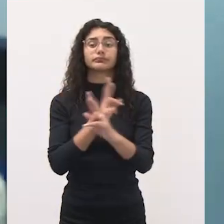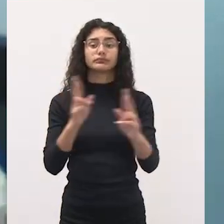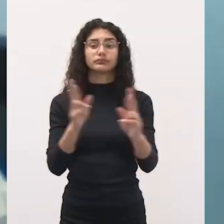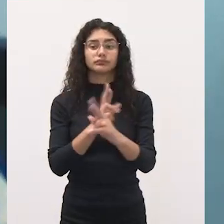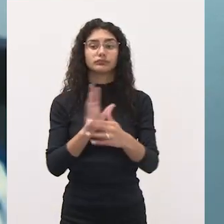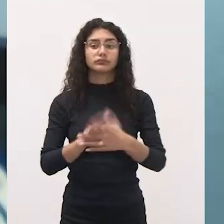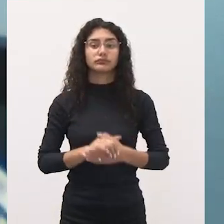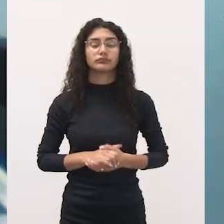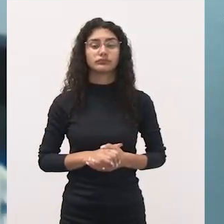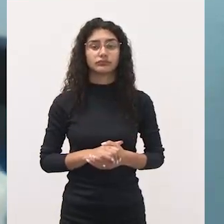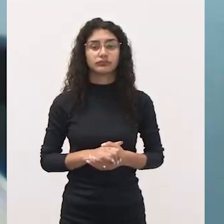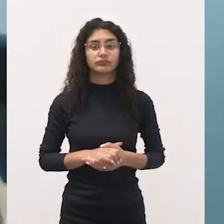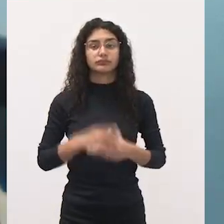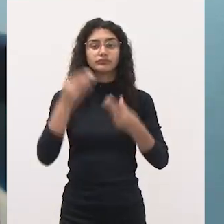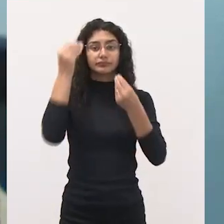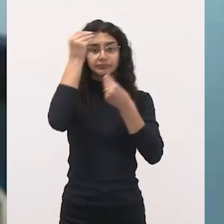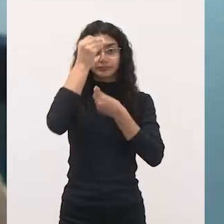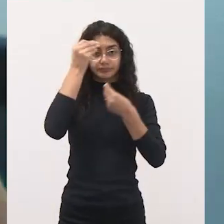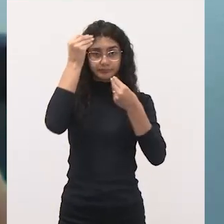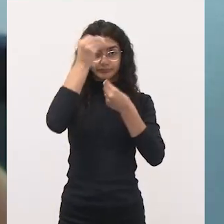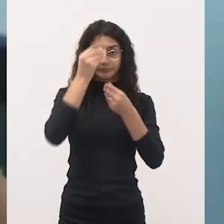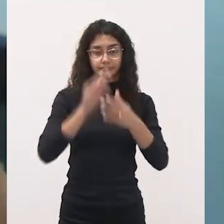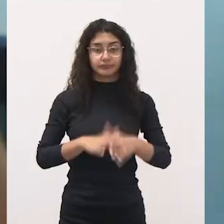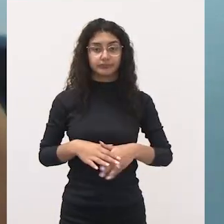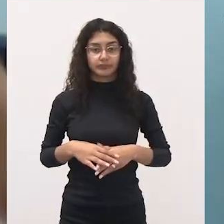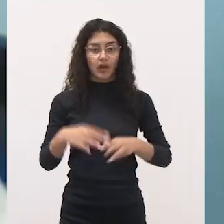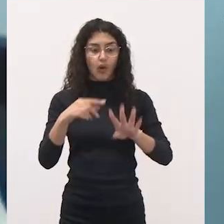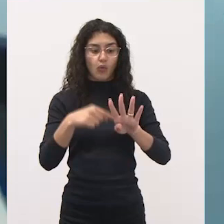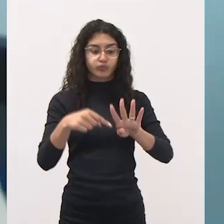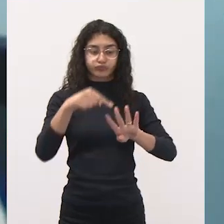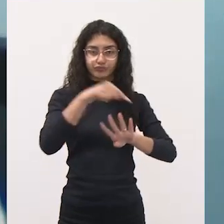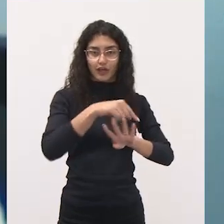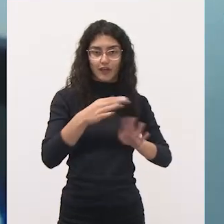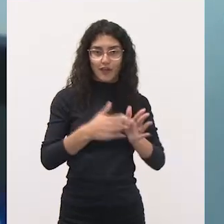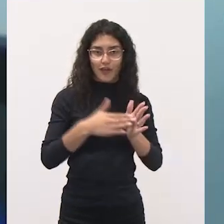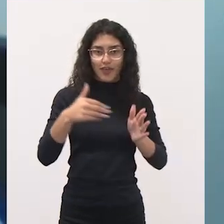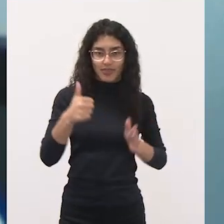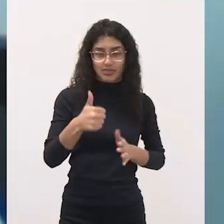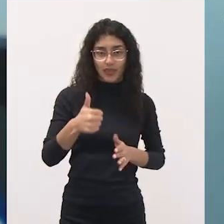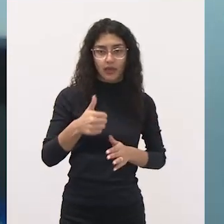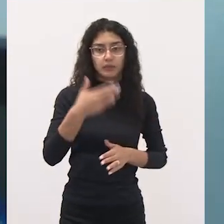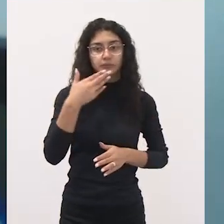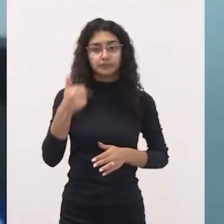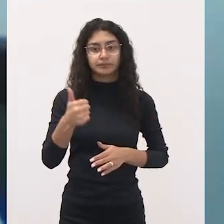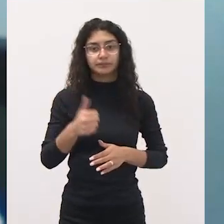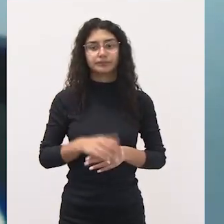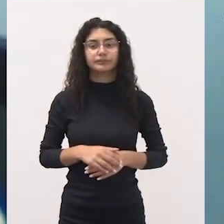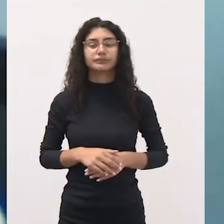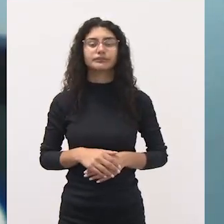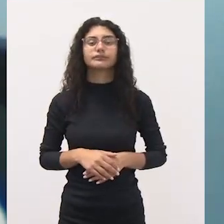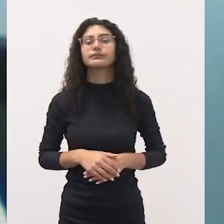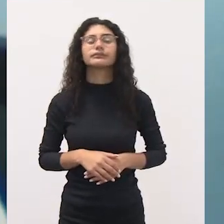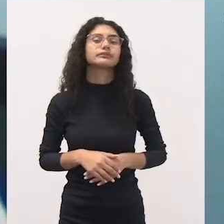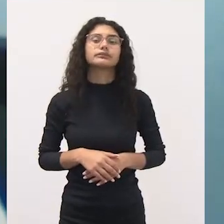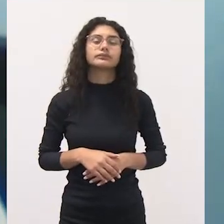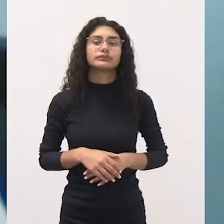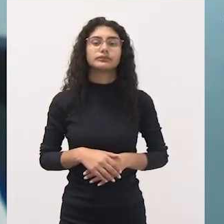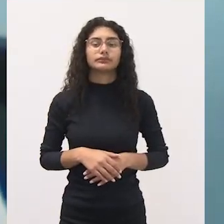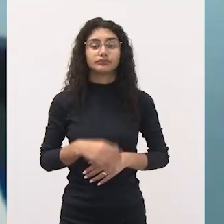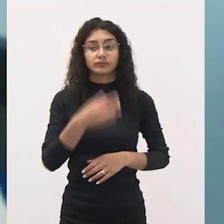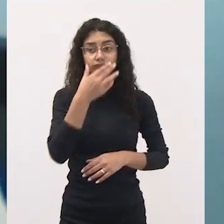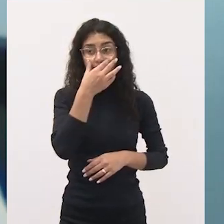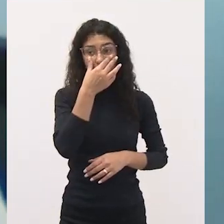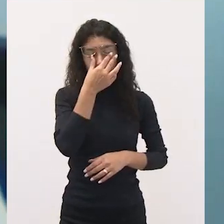relacionamento e sexualidade. Com esses pilares que a Organização Mundial de Saúde enxerga o indivíduo.